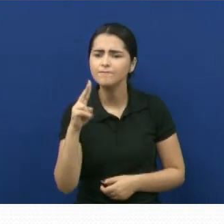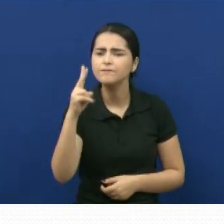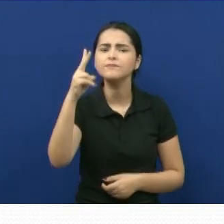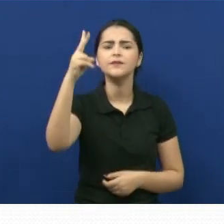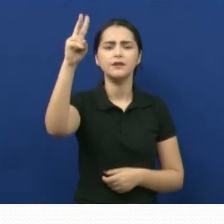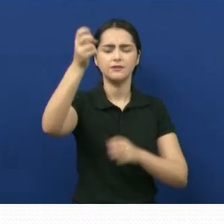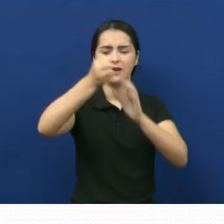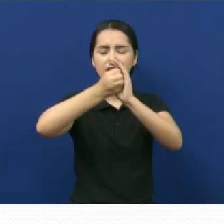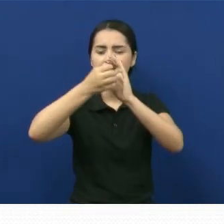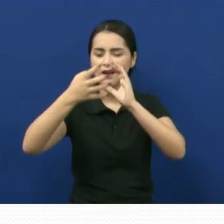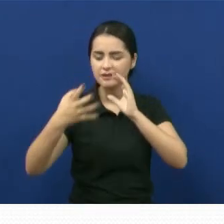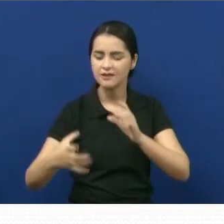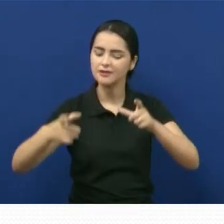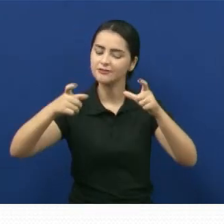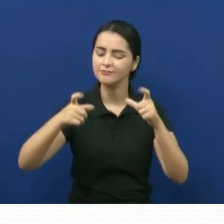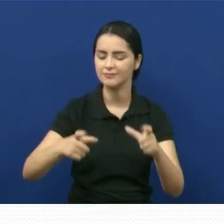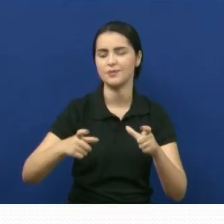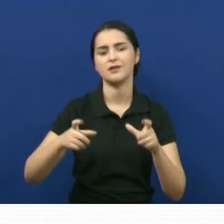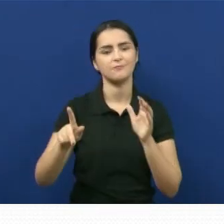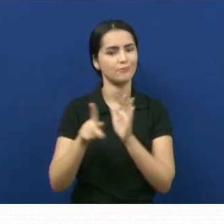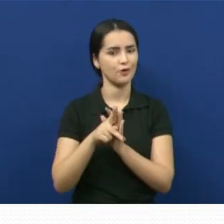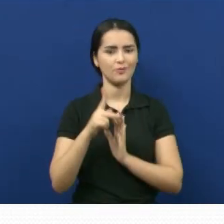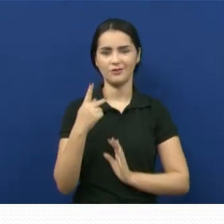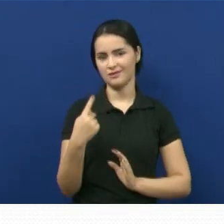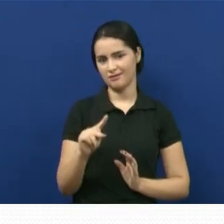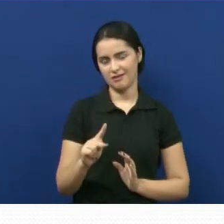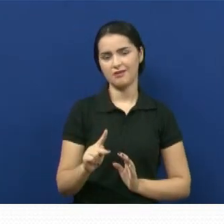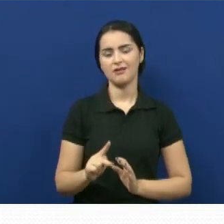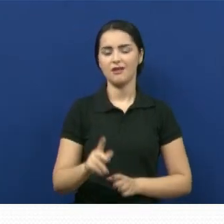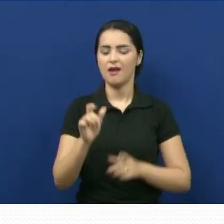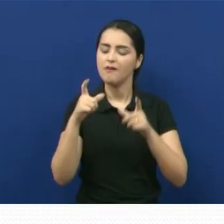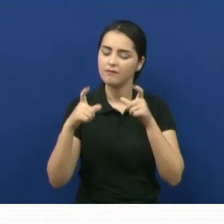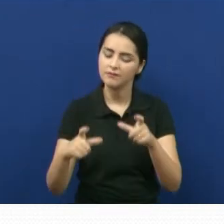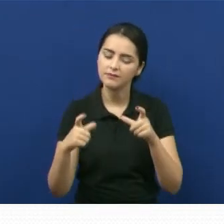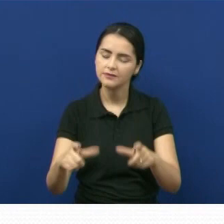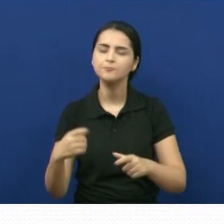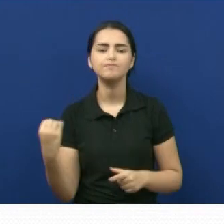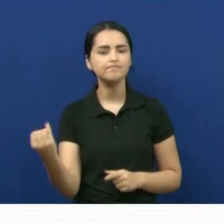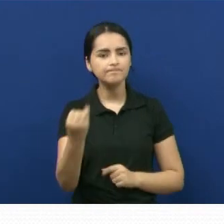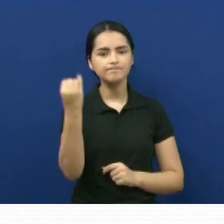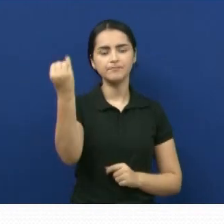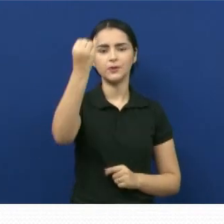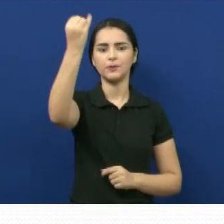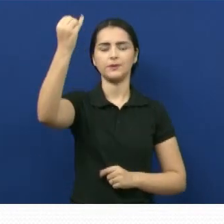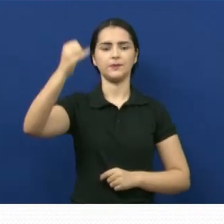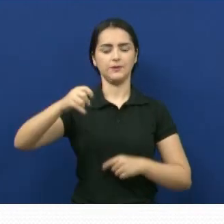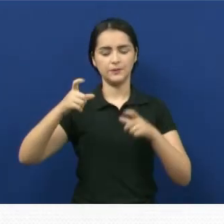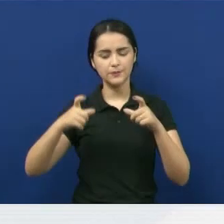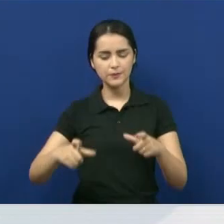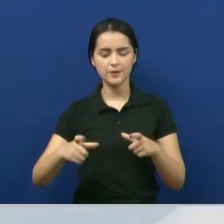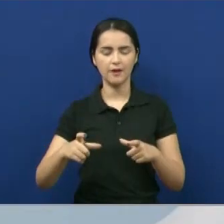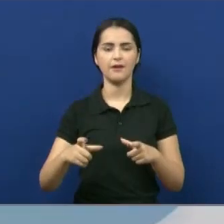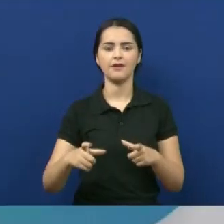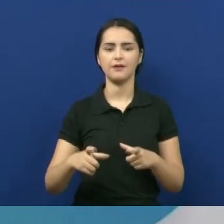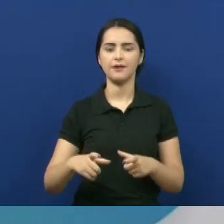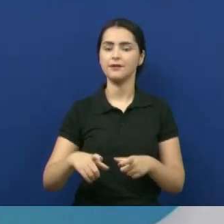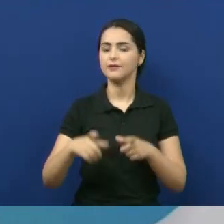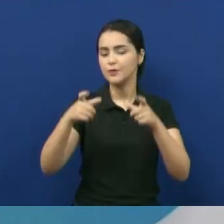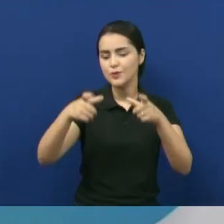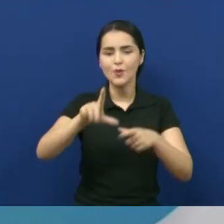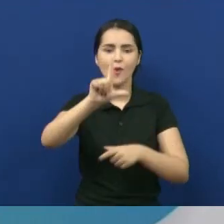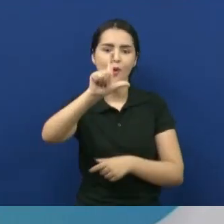uma porção do espaço, atribuir valor a uma área, a um lugar, como o próprio nome diz, o